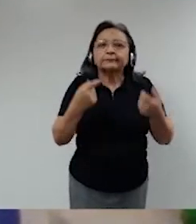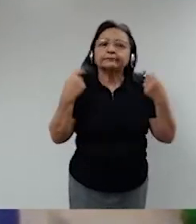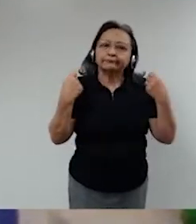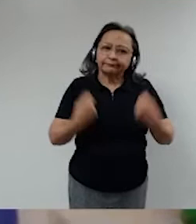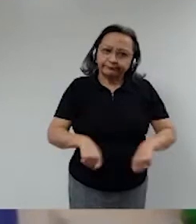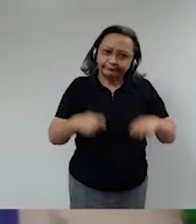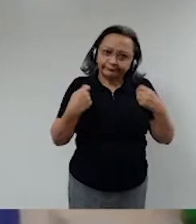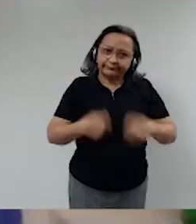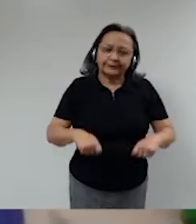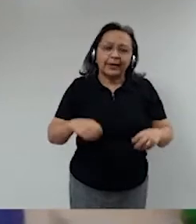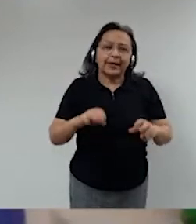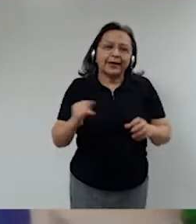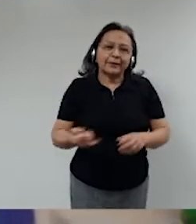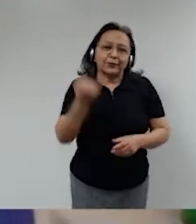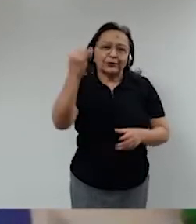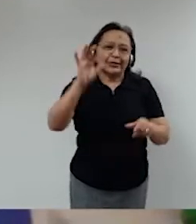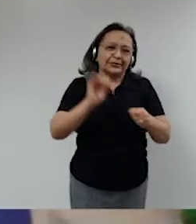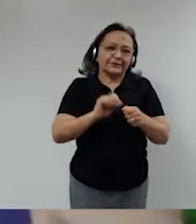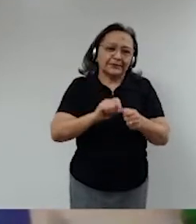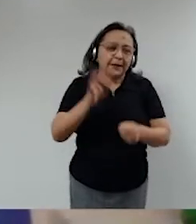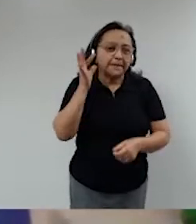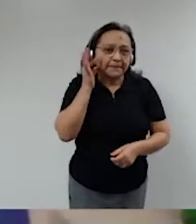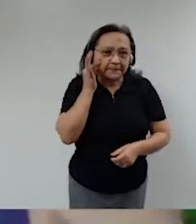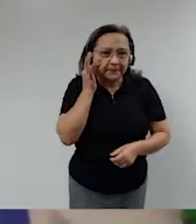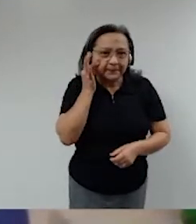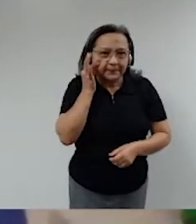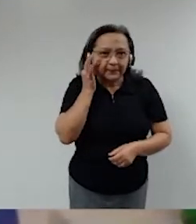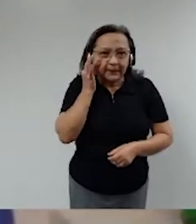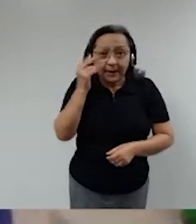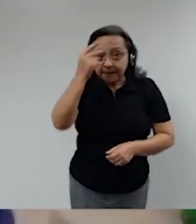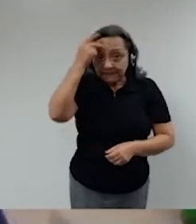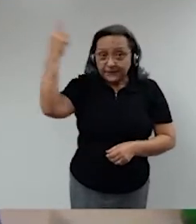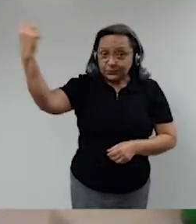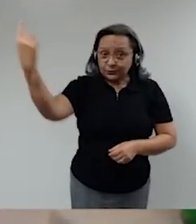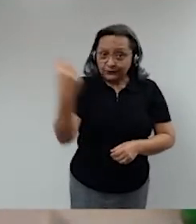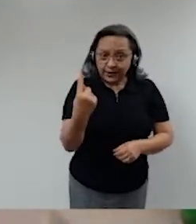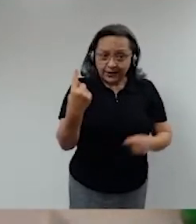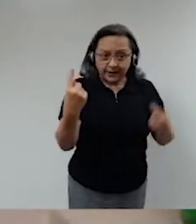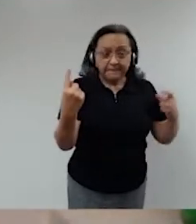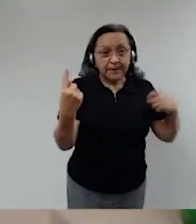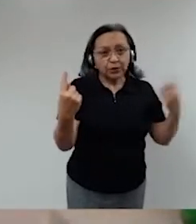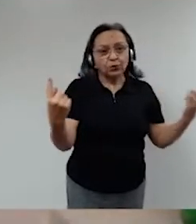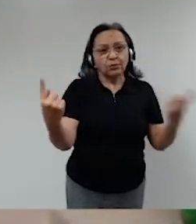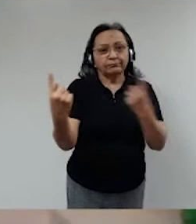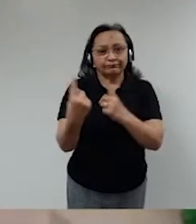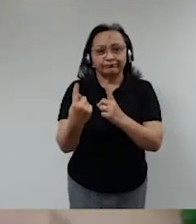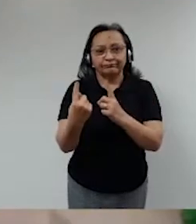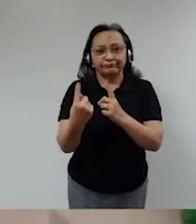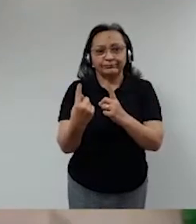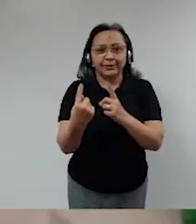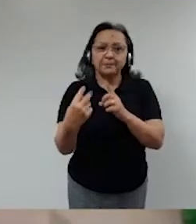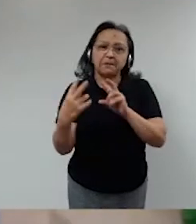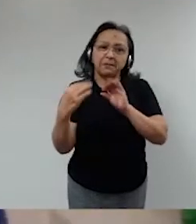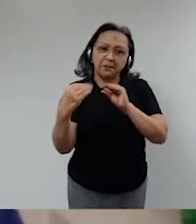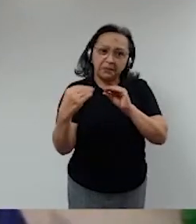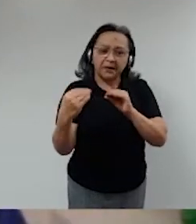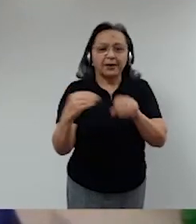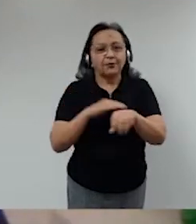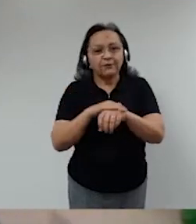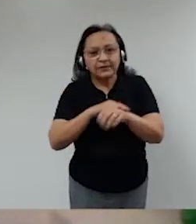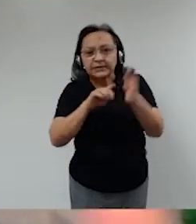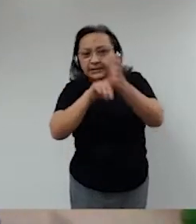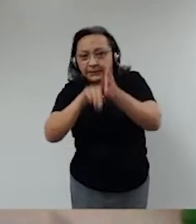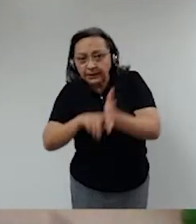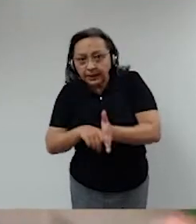feito presencialmente pelo médico. E após esse exame inicial, ele pode até passar a